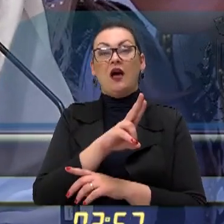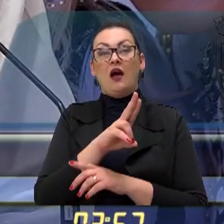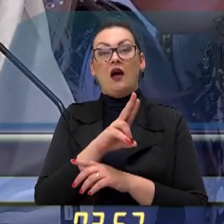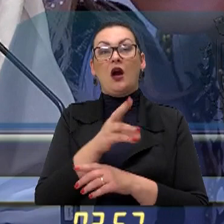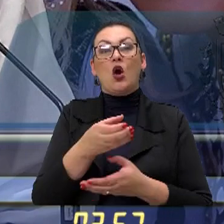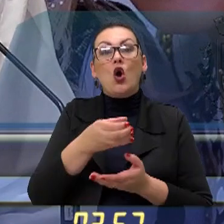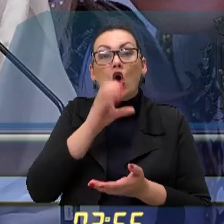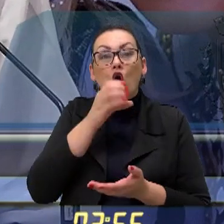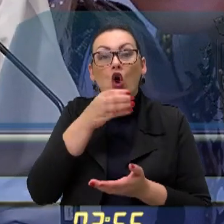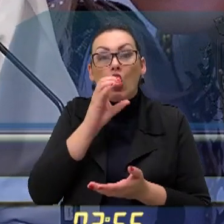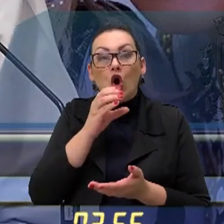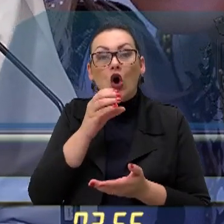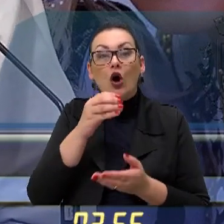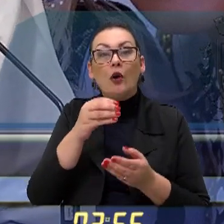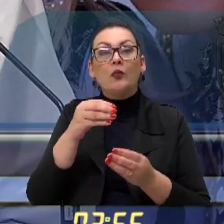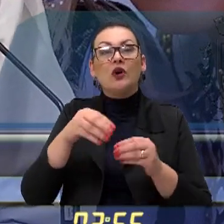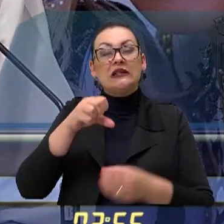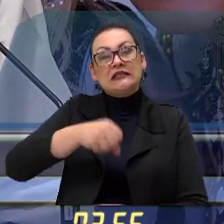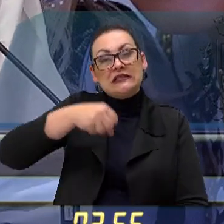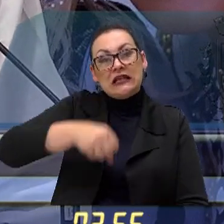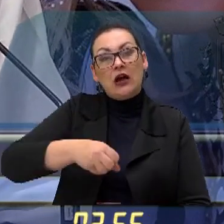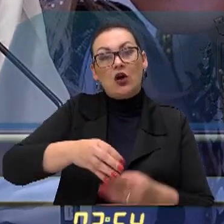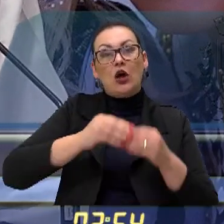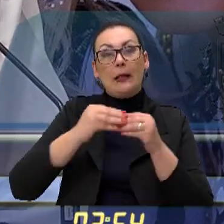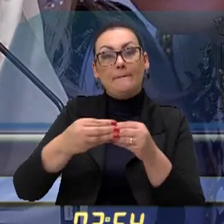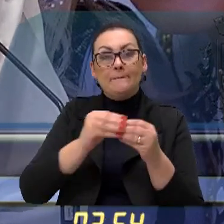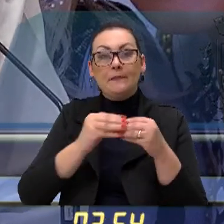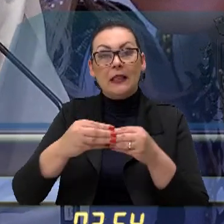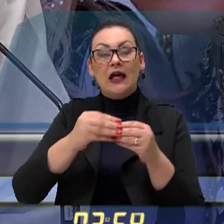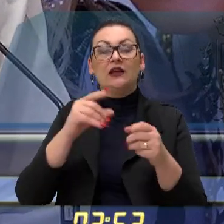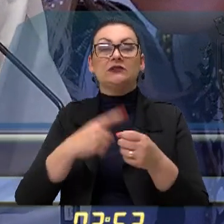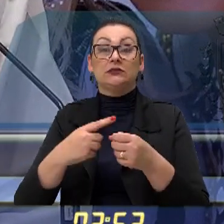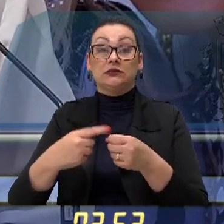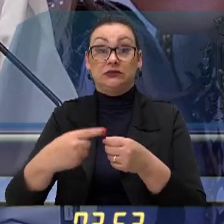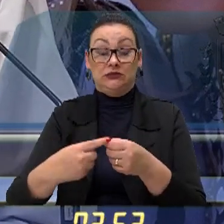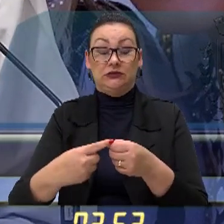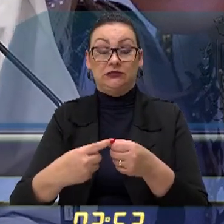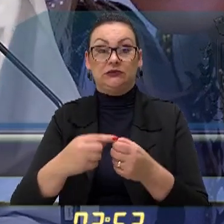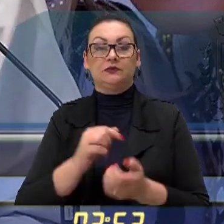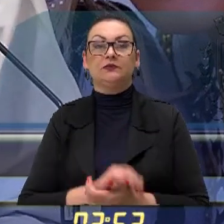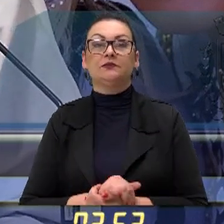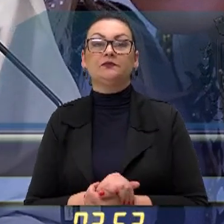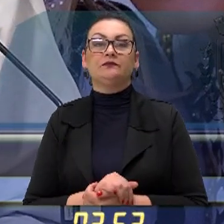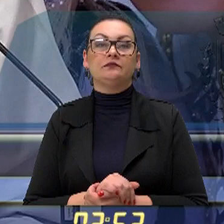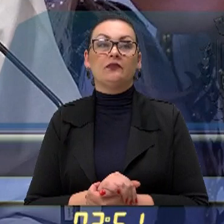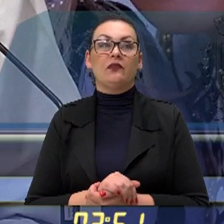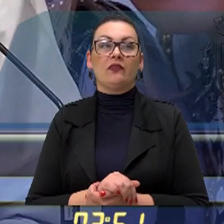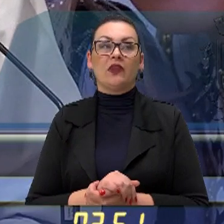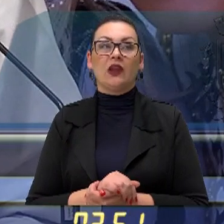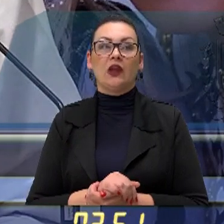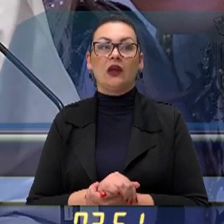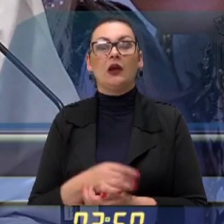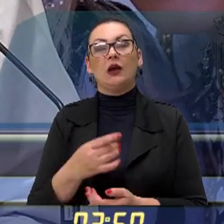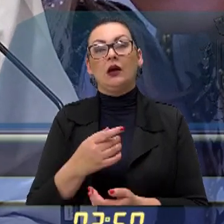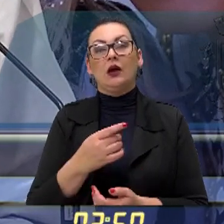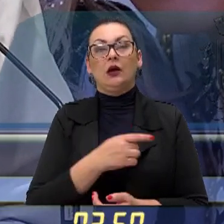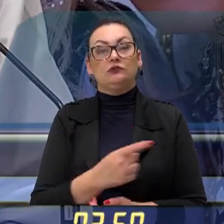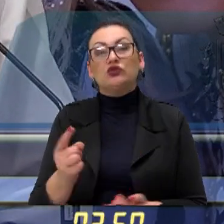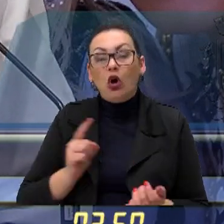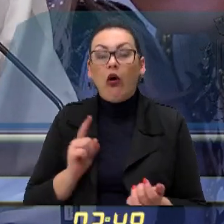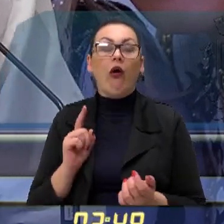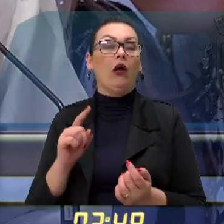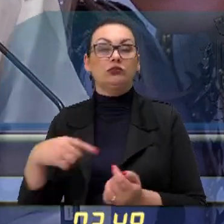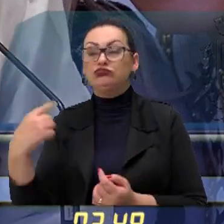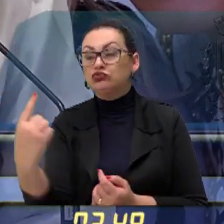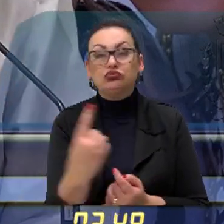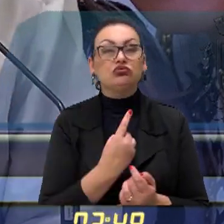comercialização dos copos e sacolas plásticas no nosso município. Não só nós, mas certamente todos os colegas